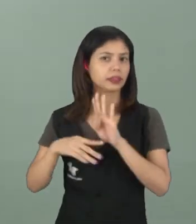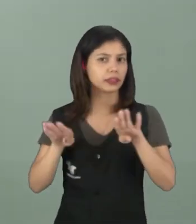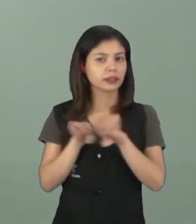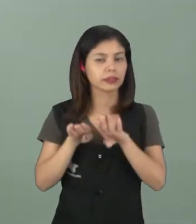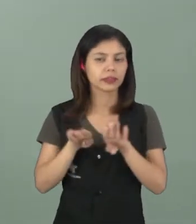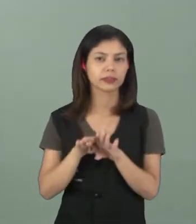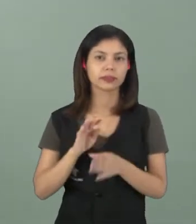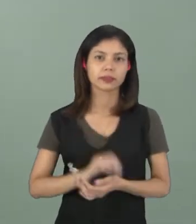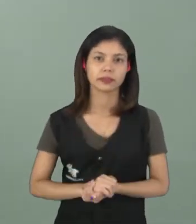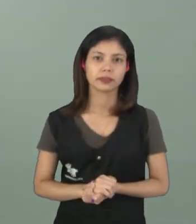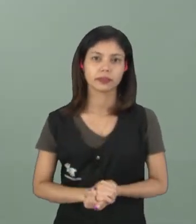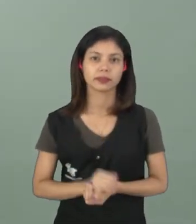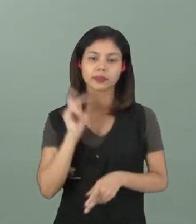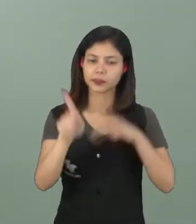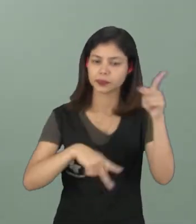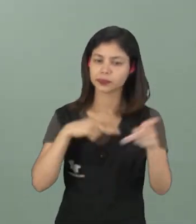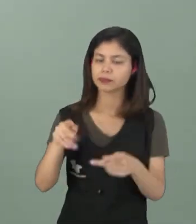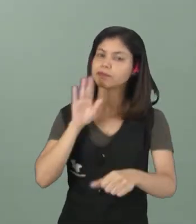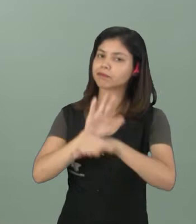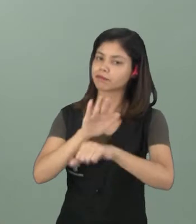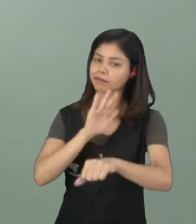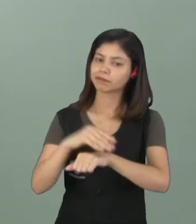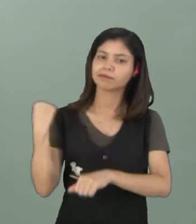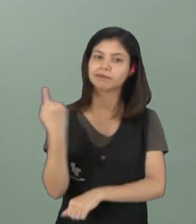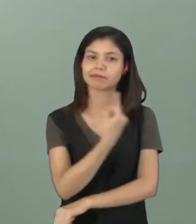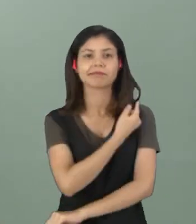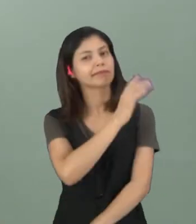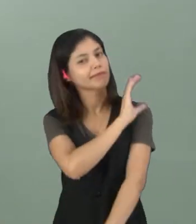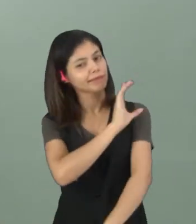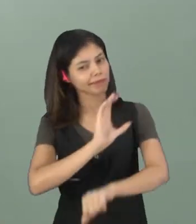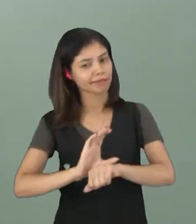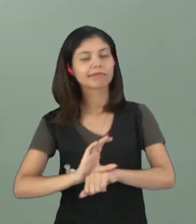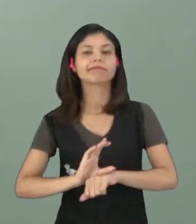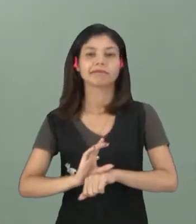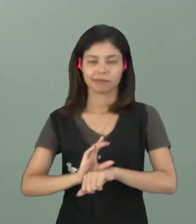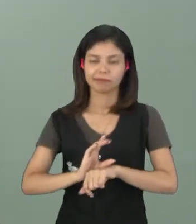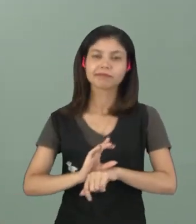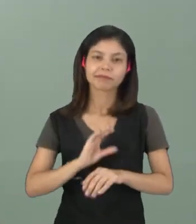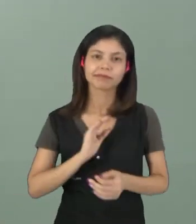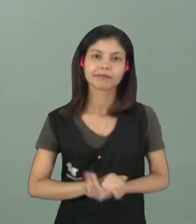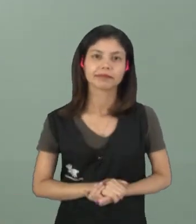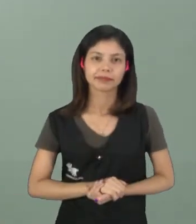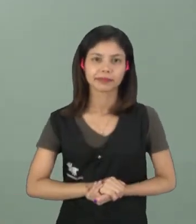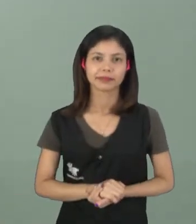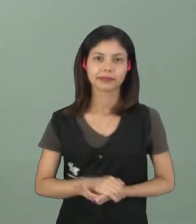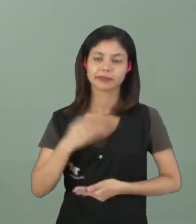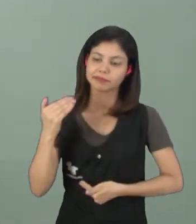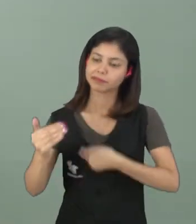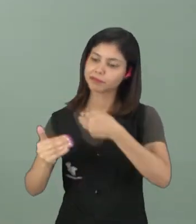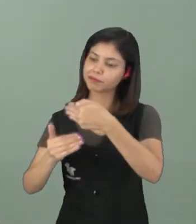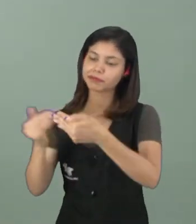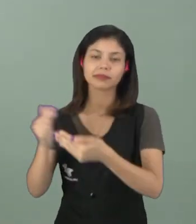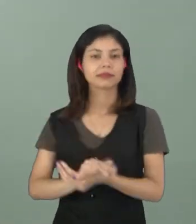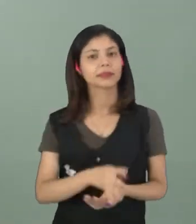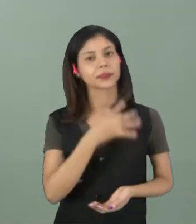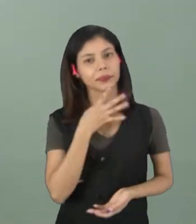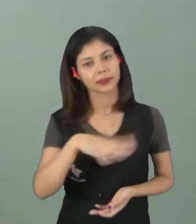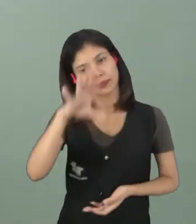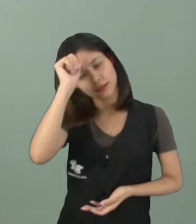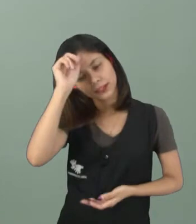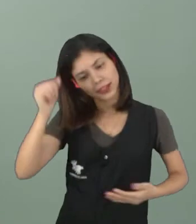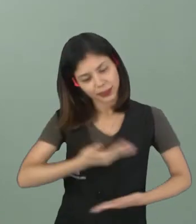homenageamos Esses povos que tanto contribuíram com a nossa cultura um passaram tantos conhecimentos